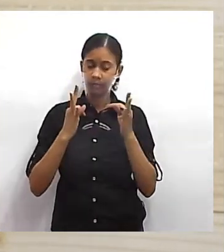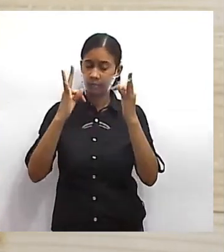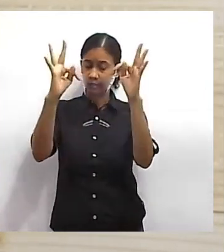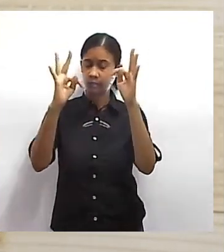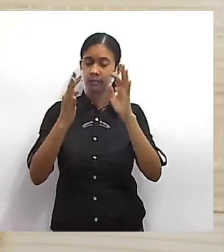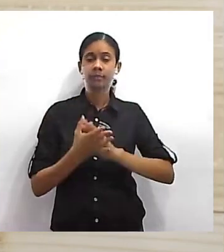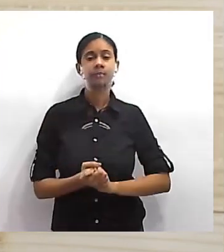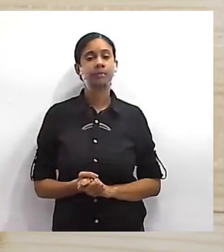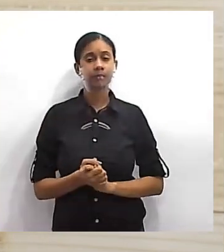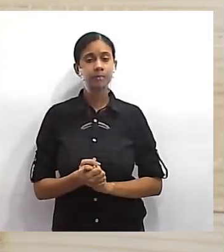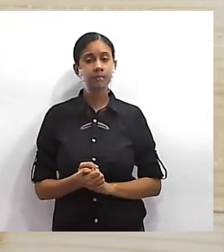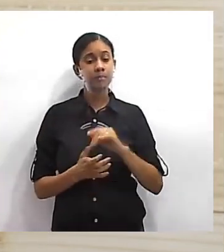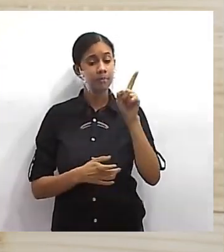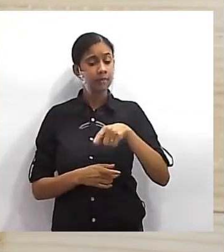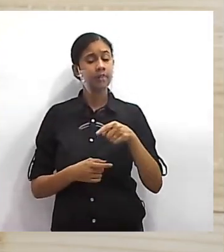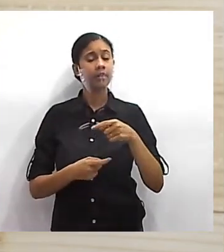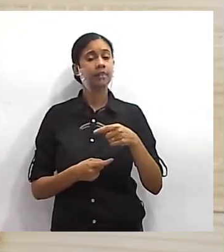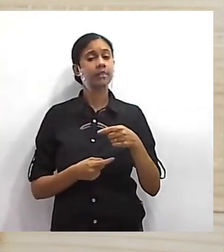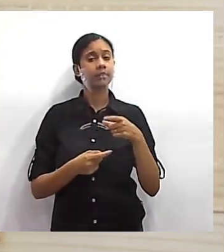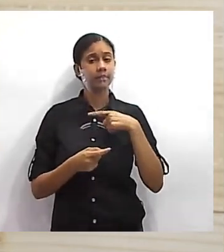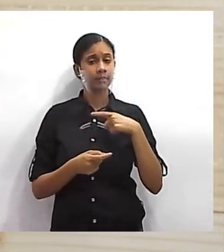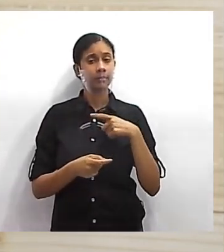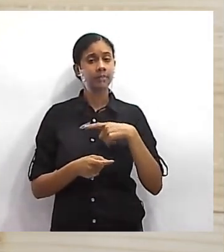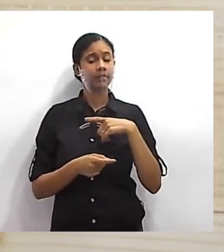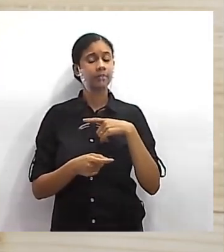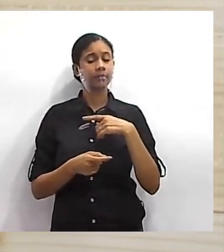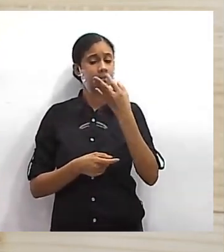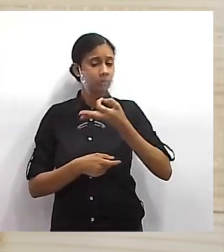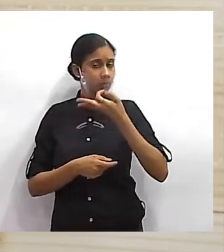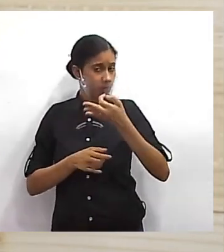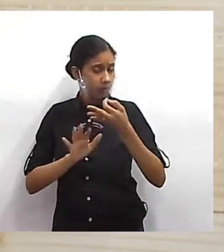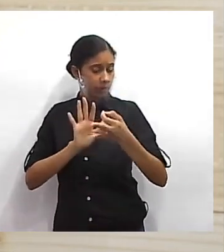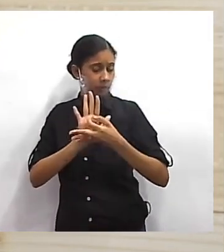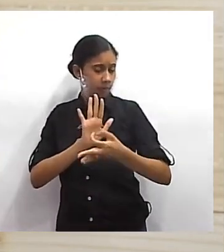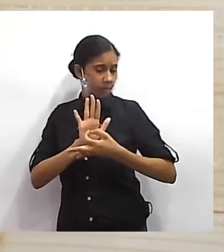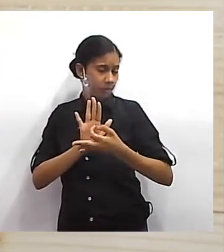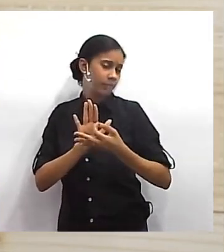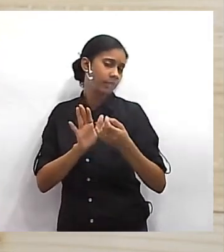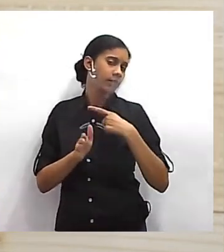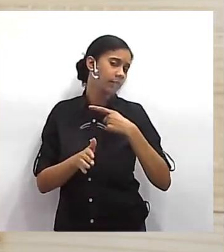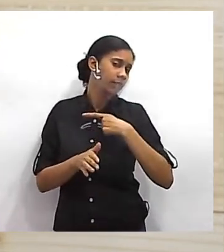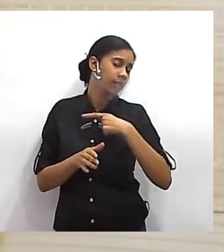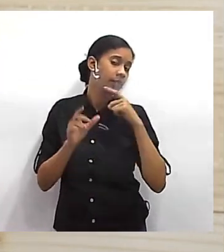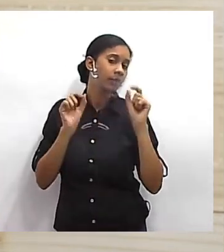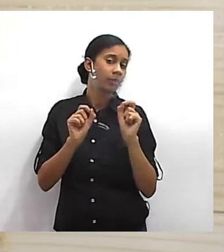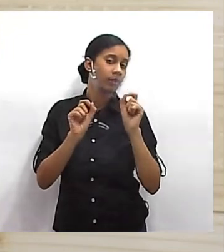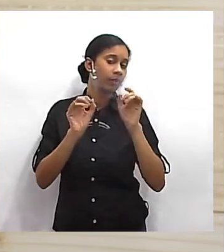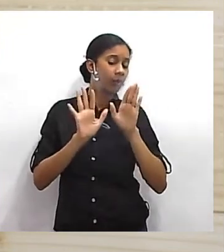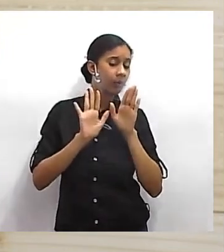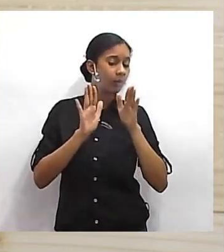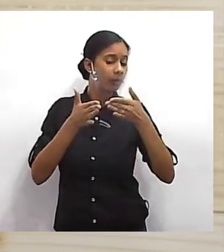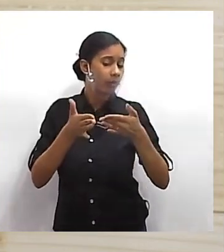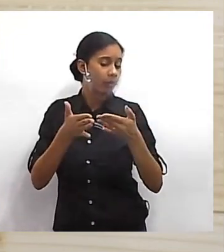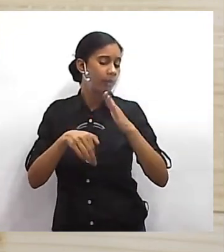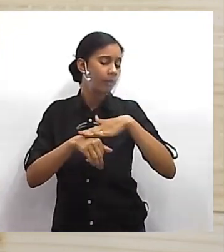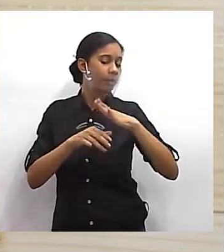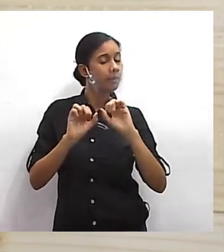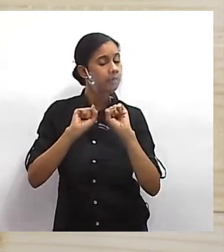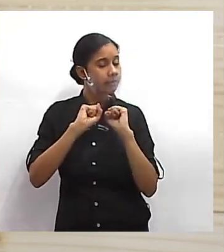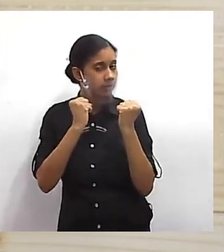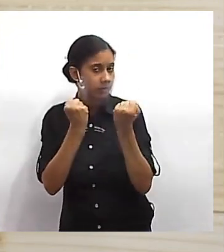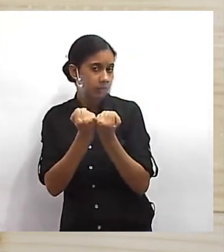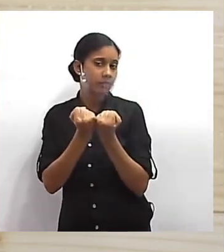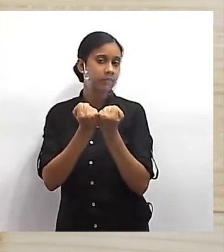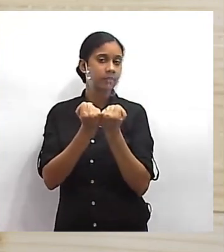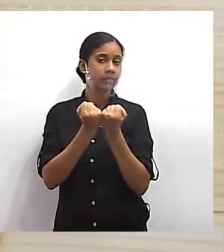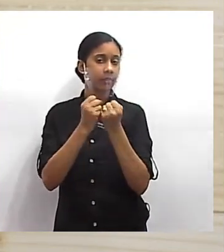tecnologia, é um discurso também. É um discurso de que você tem um viés mais para o social, para